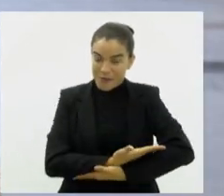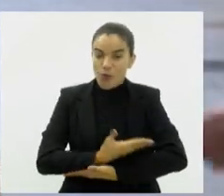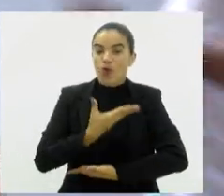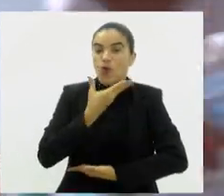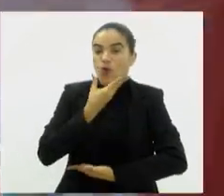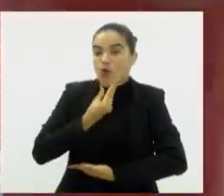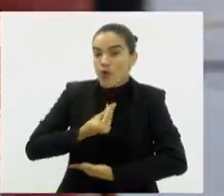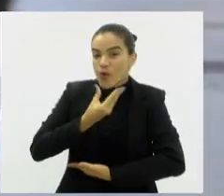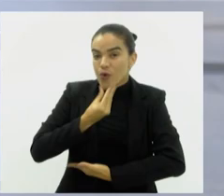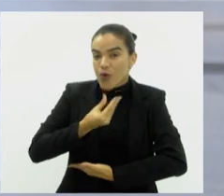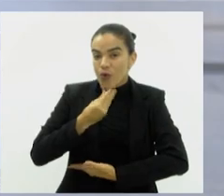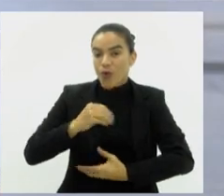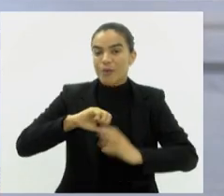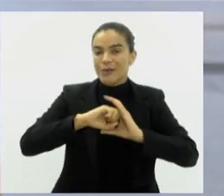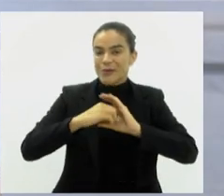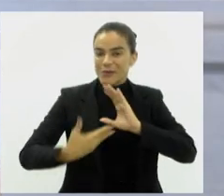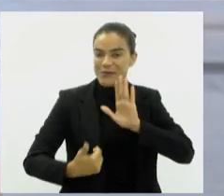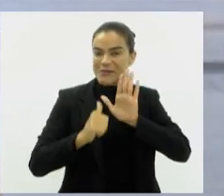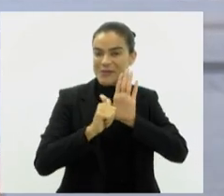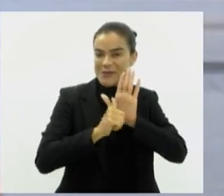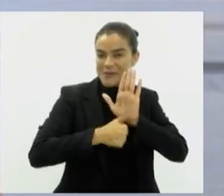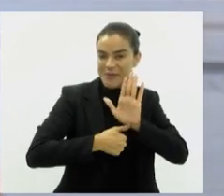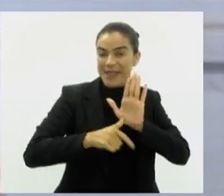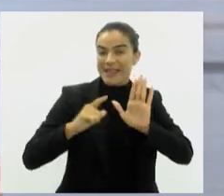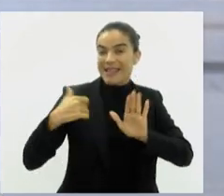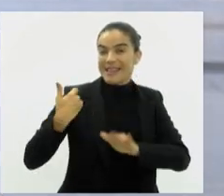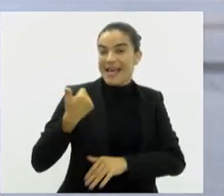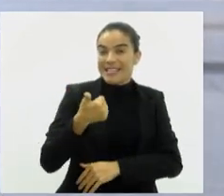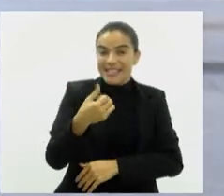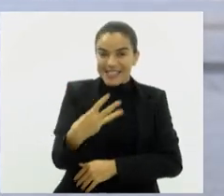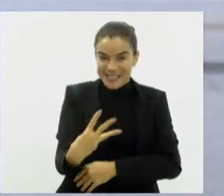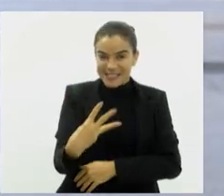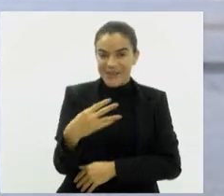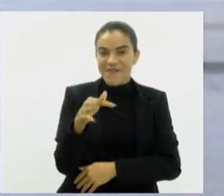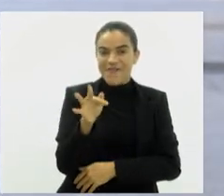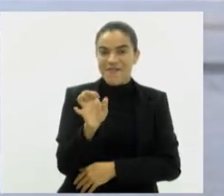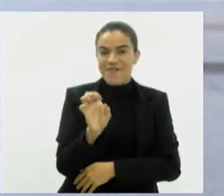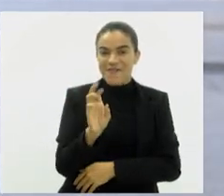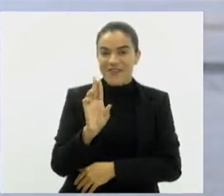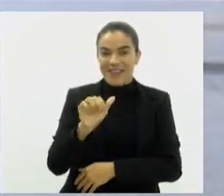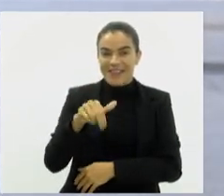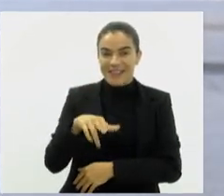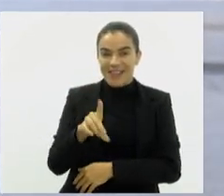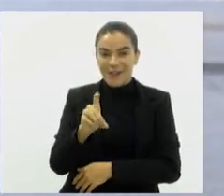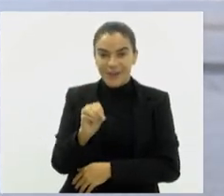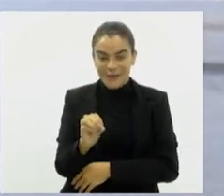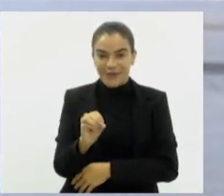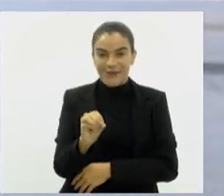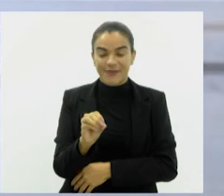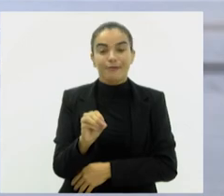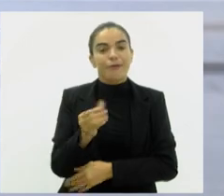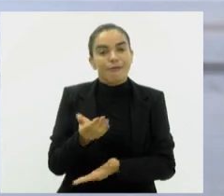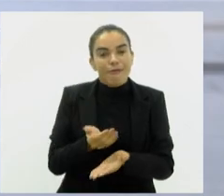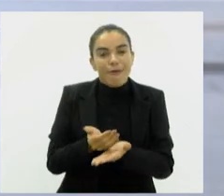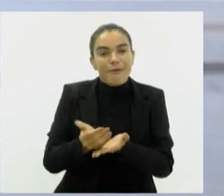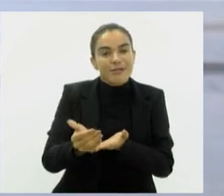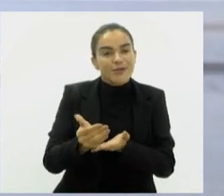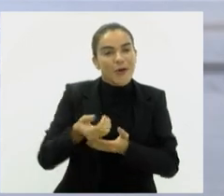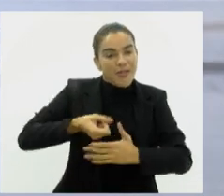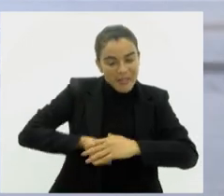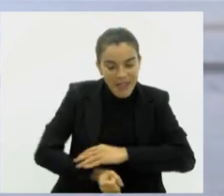menino com síndrome de Down, que tem 13 anos, que é o Fernando. E a partir do nascimento